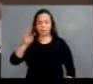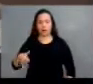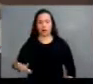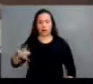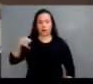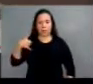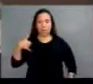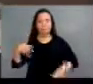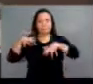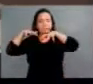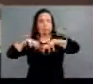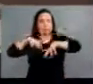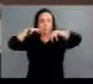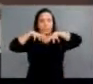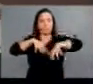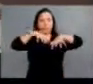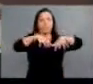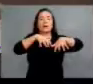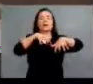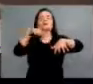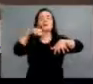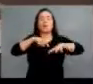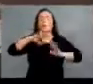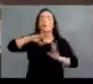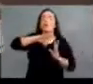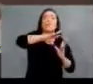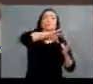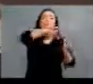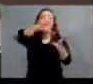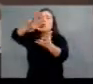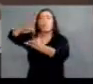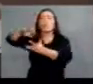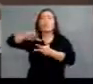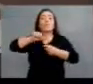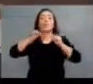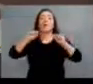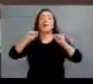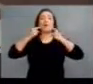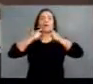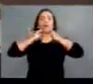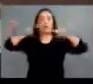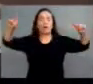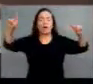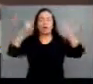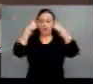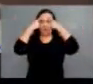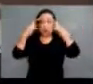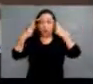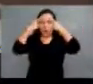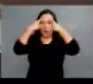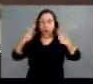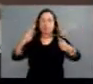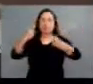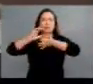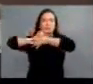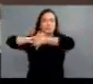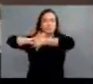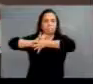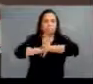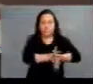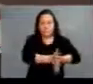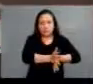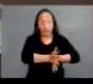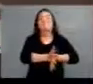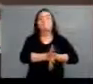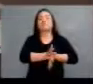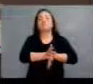que transformou-se num ato político no mundo inteiro a denunciar a violência, o preconceito,